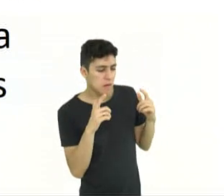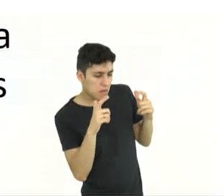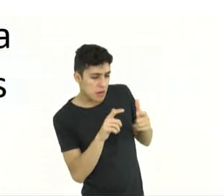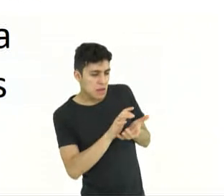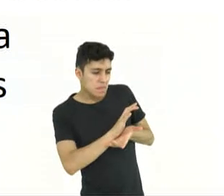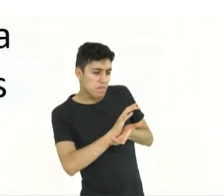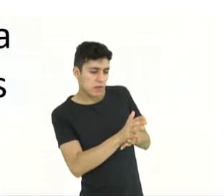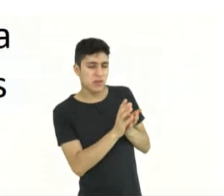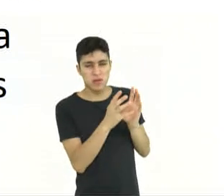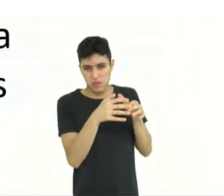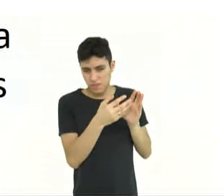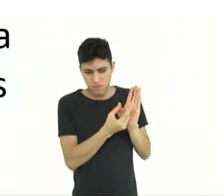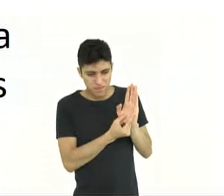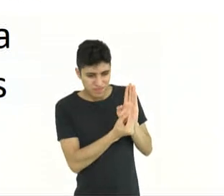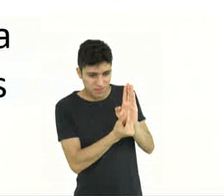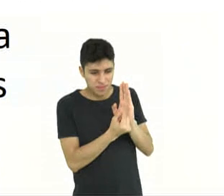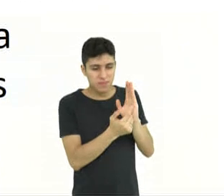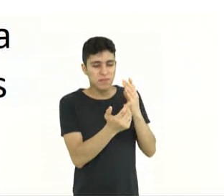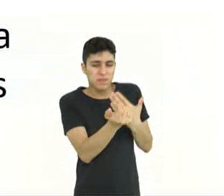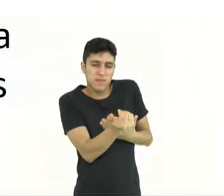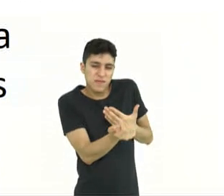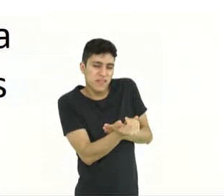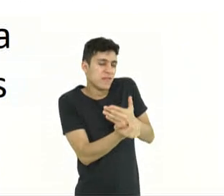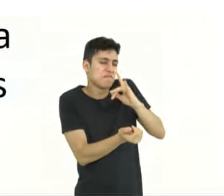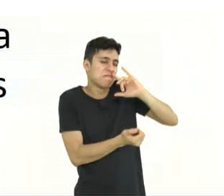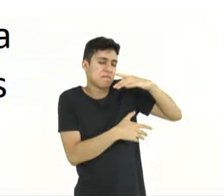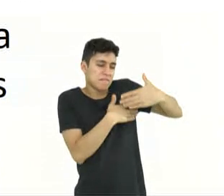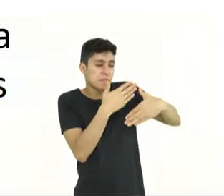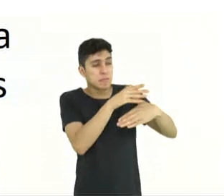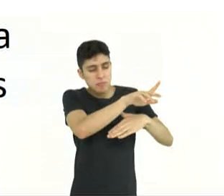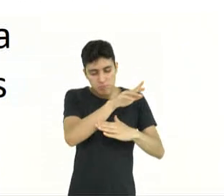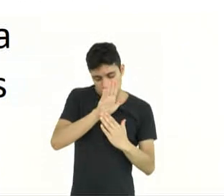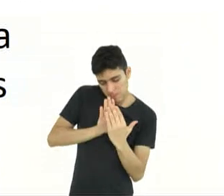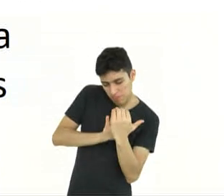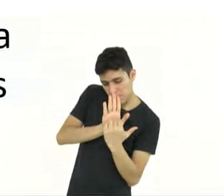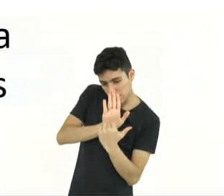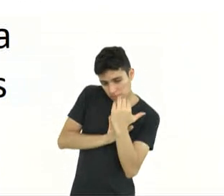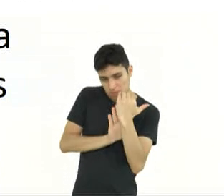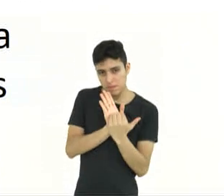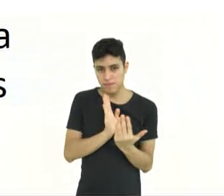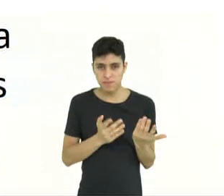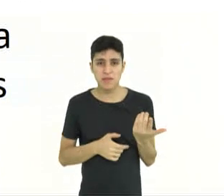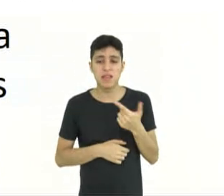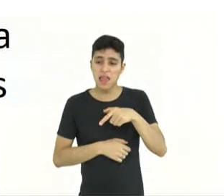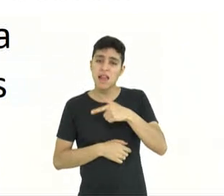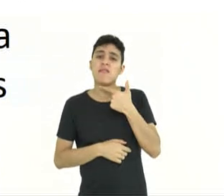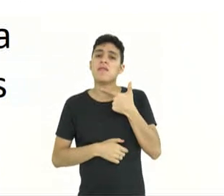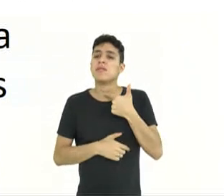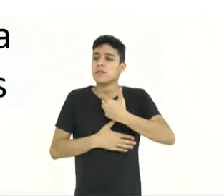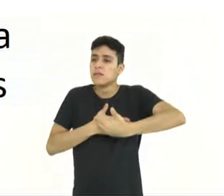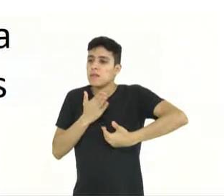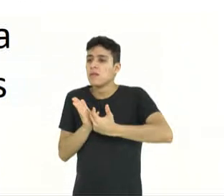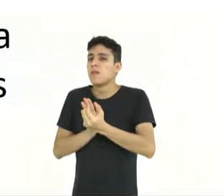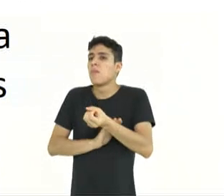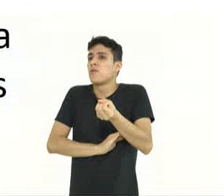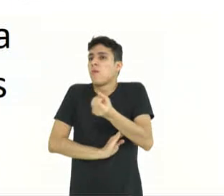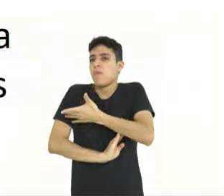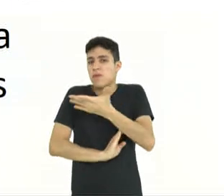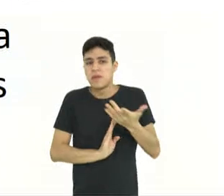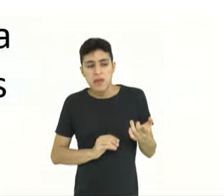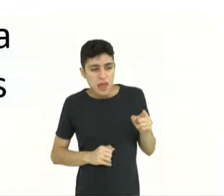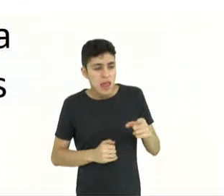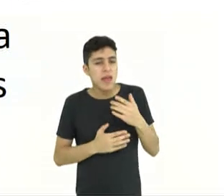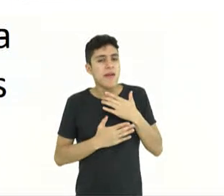burguesia silo diluiu no vício da bebida ele retratava isso dominado pelo Desejo penetrar na vida moderna gasta